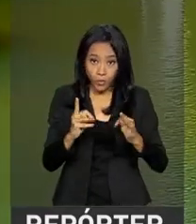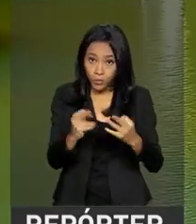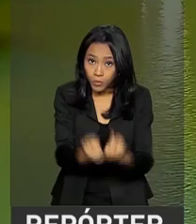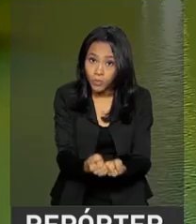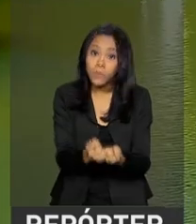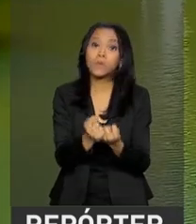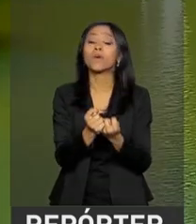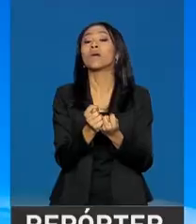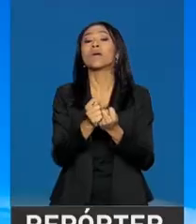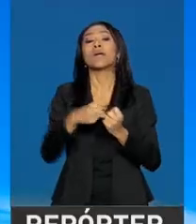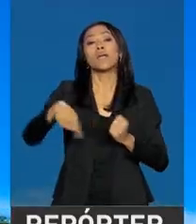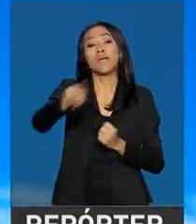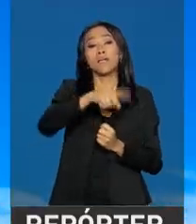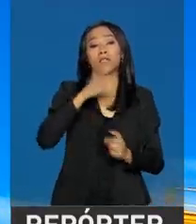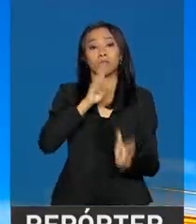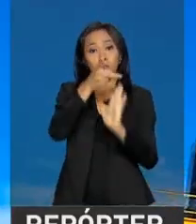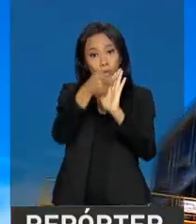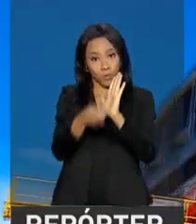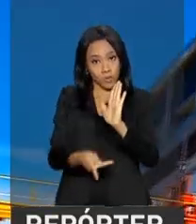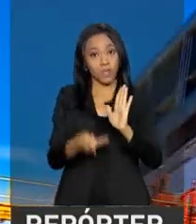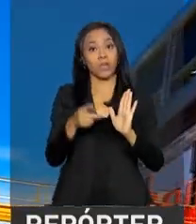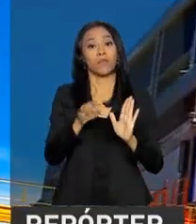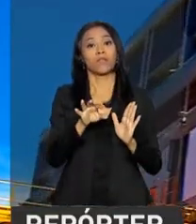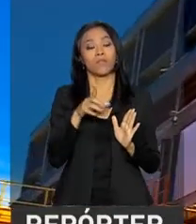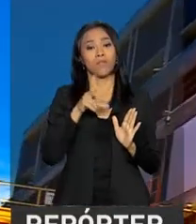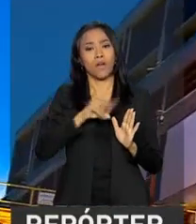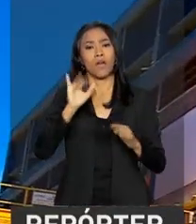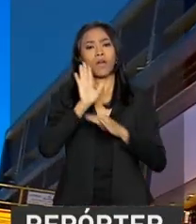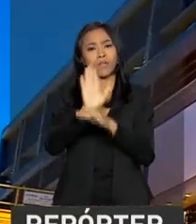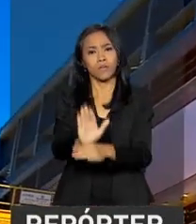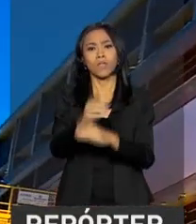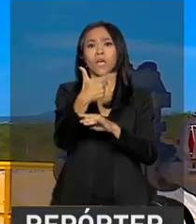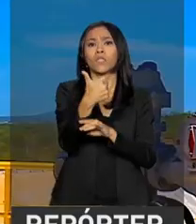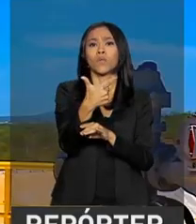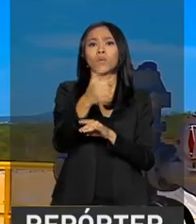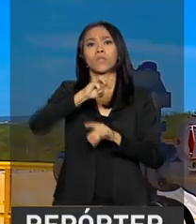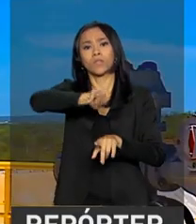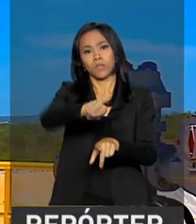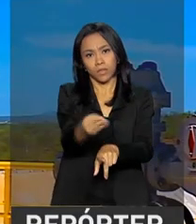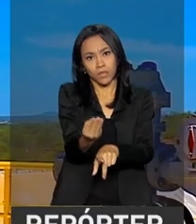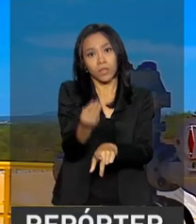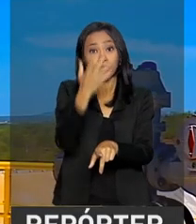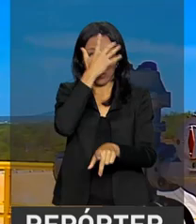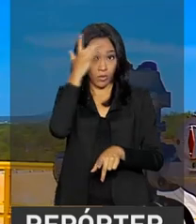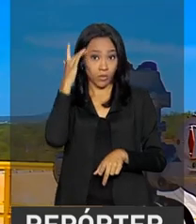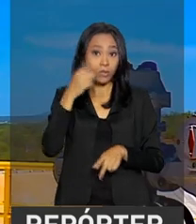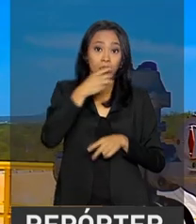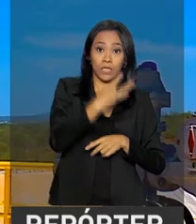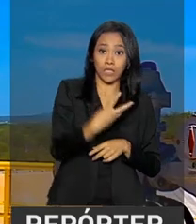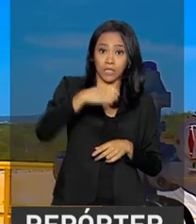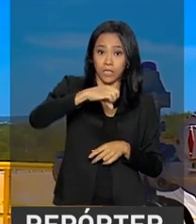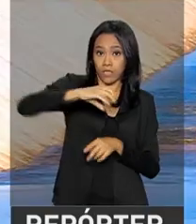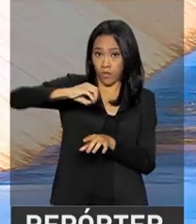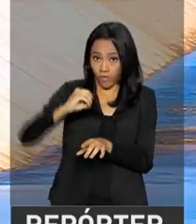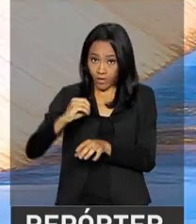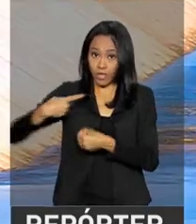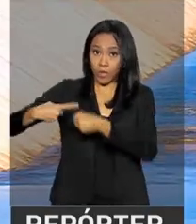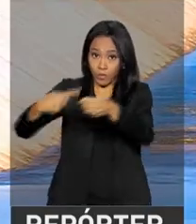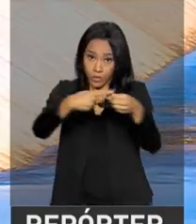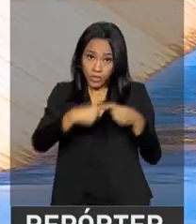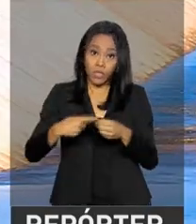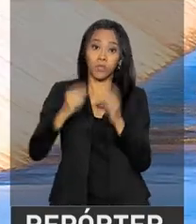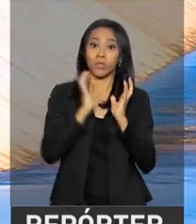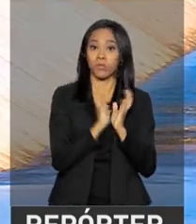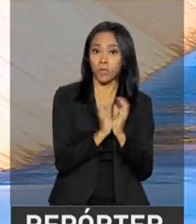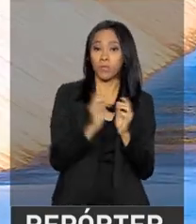o projeto de integração do rio são francisco beneficiará 12 milhões de pessoas em 390 municípios de pernambuco